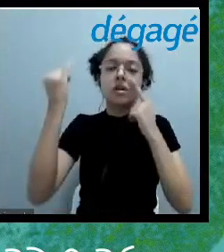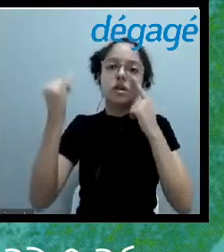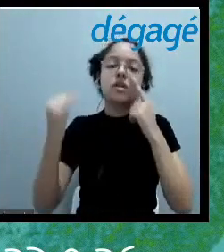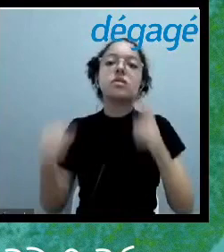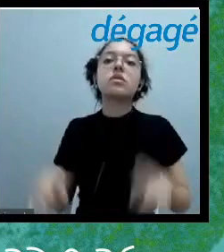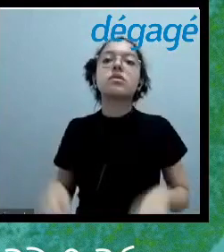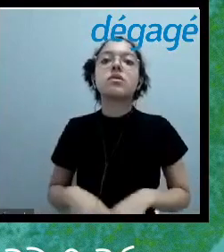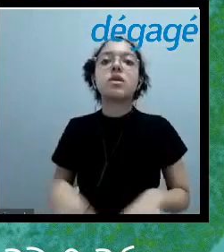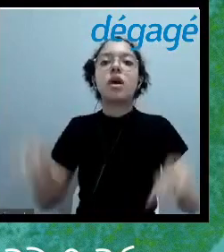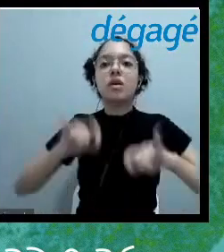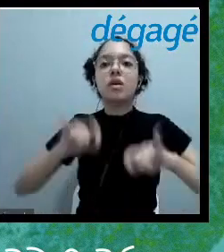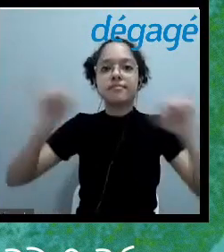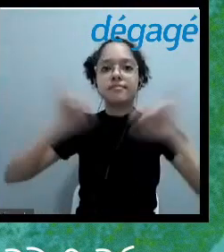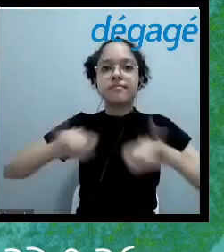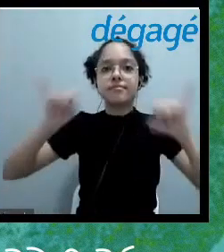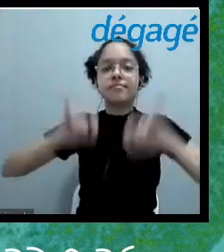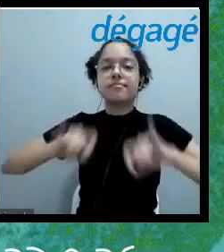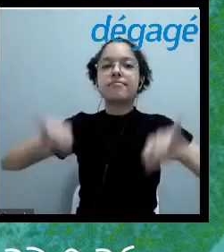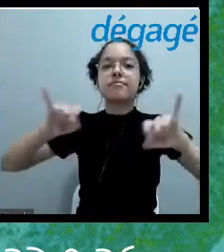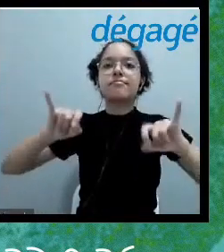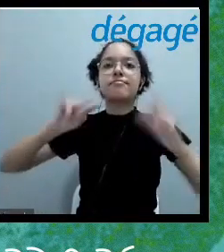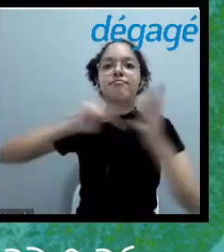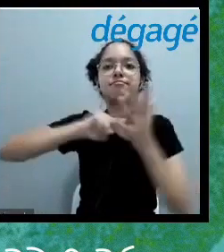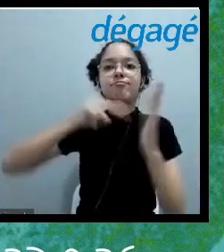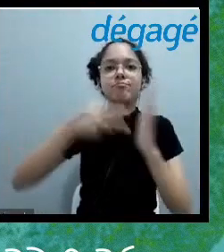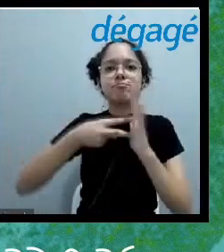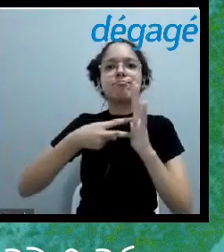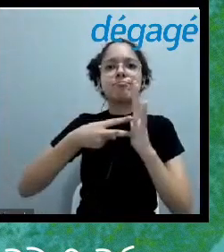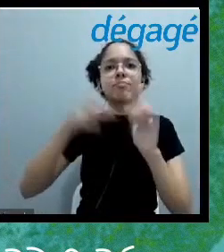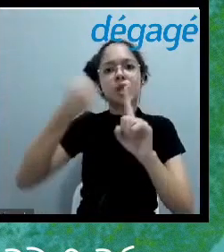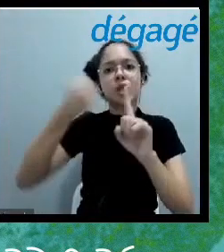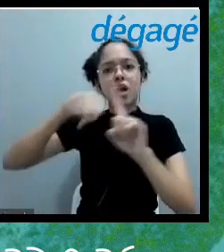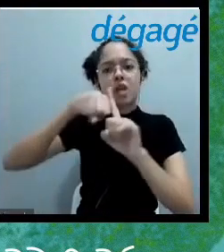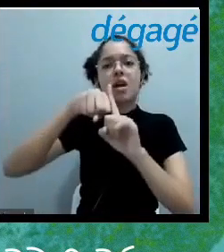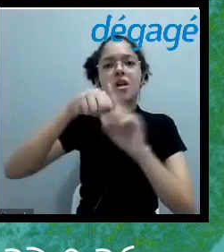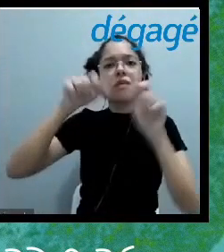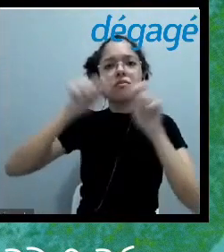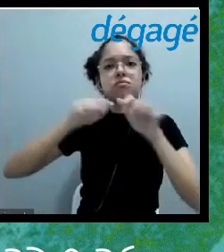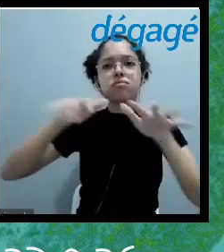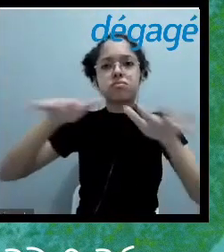elas são ressignificadas num layout que possivelmente vai